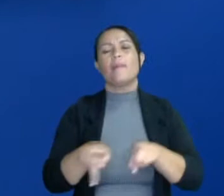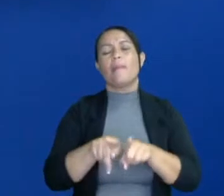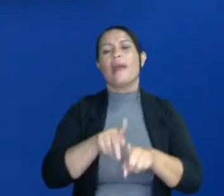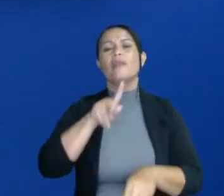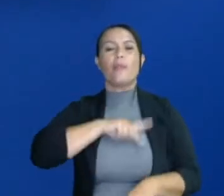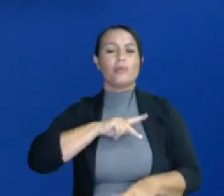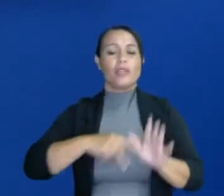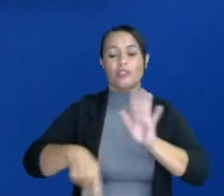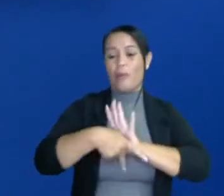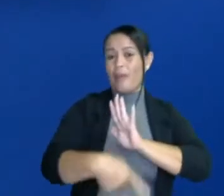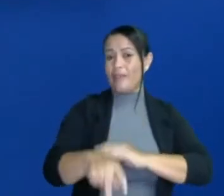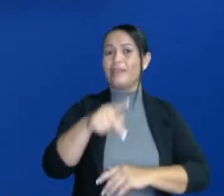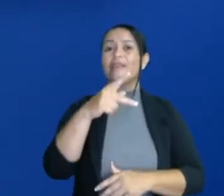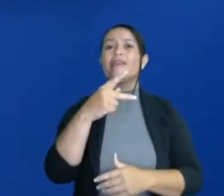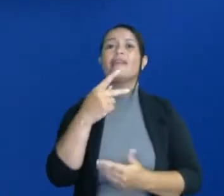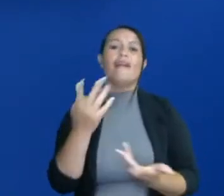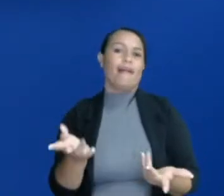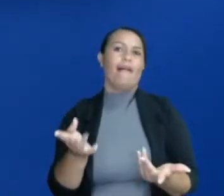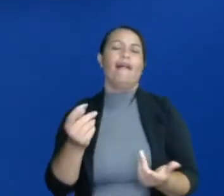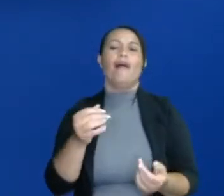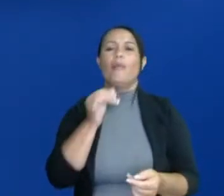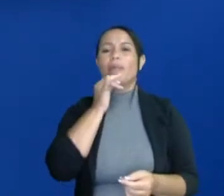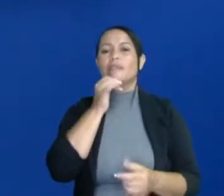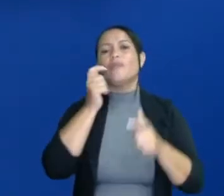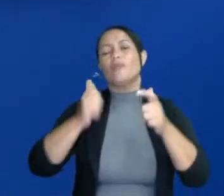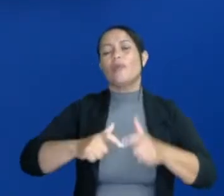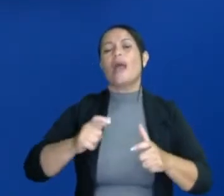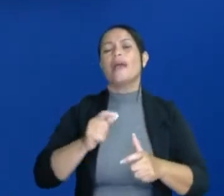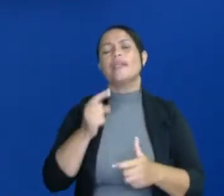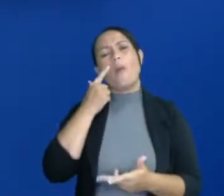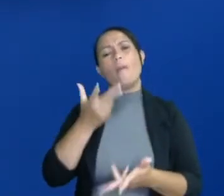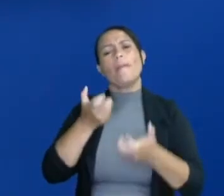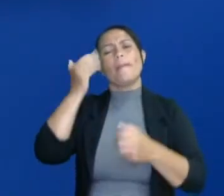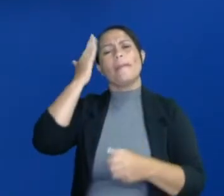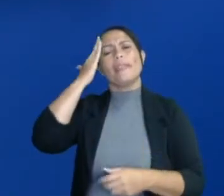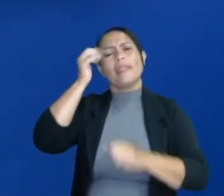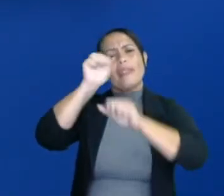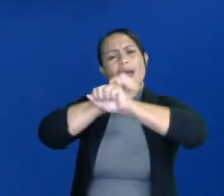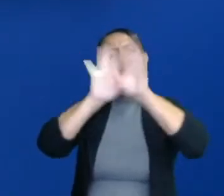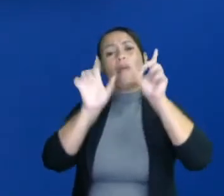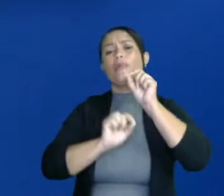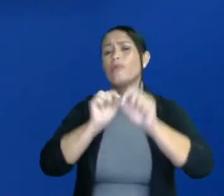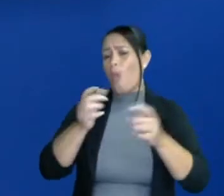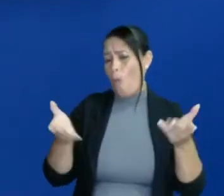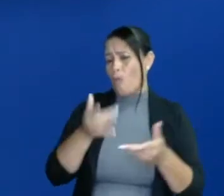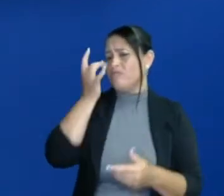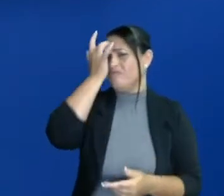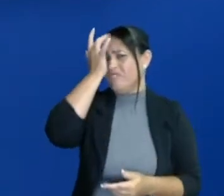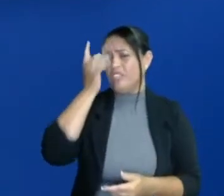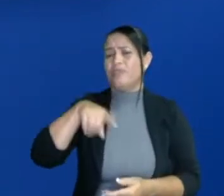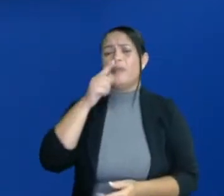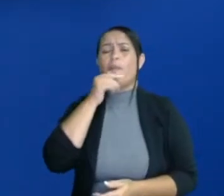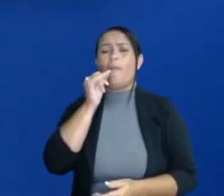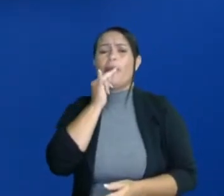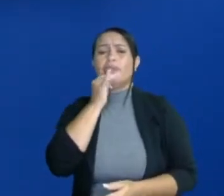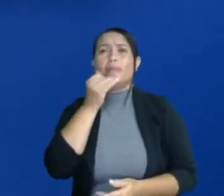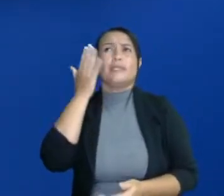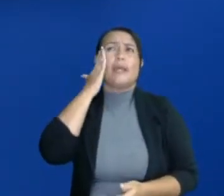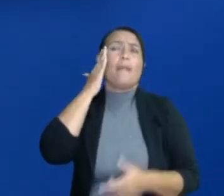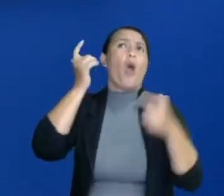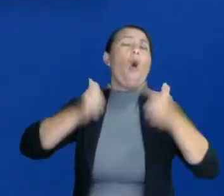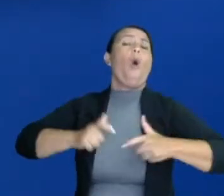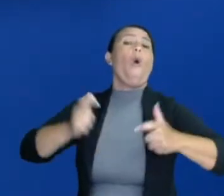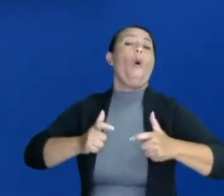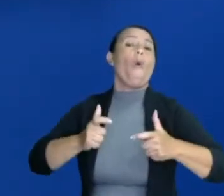em nosso território, tá? Então, logo de cara, a gente tem que entender o seguinte, que hoje é muito fácil você se localizar, se posicionar no espaço,